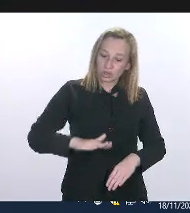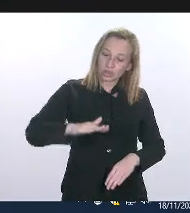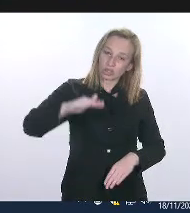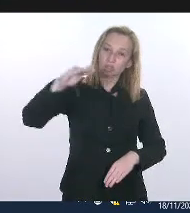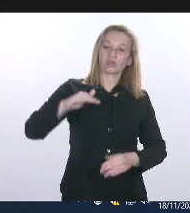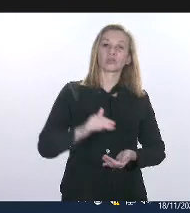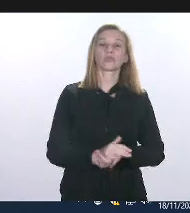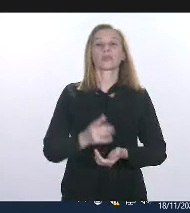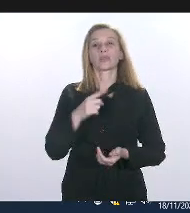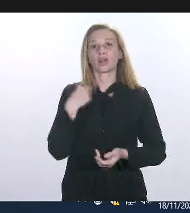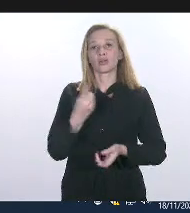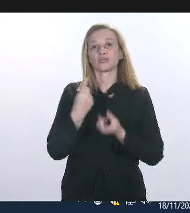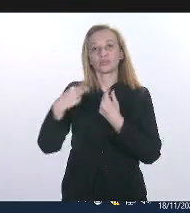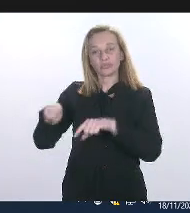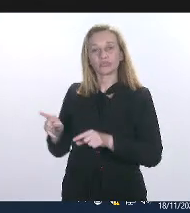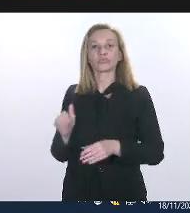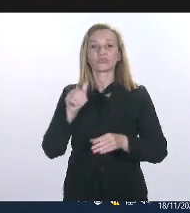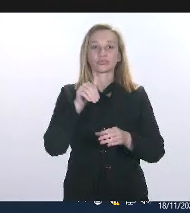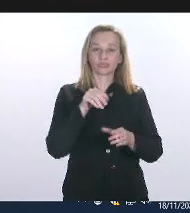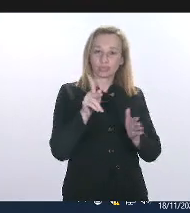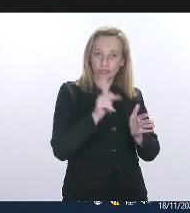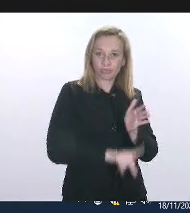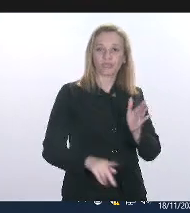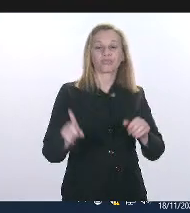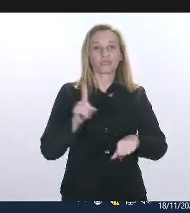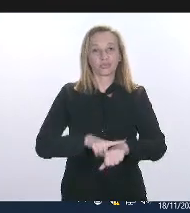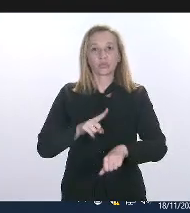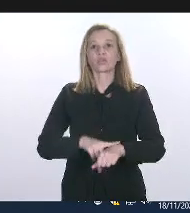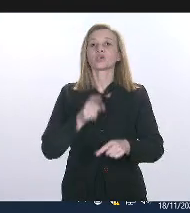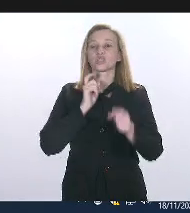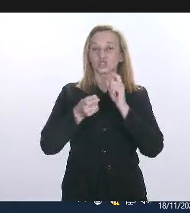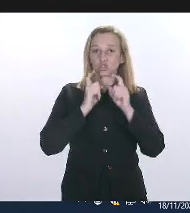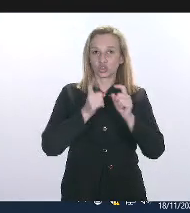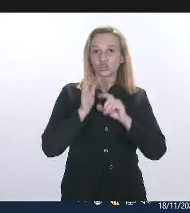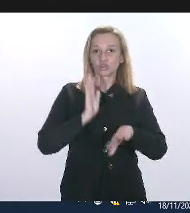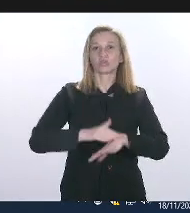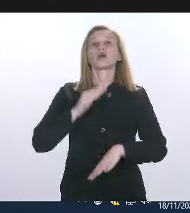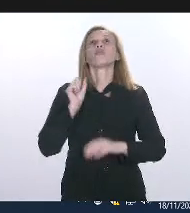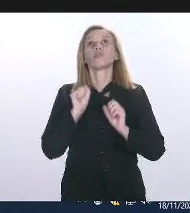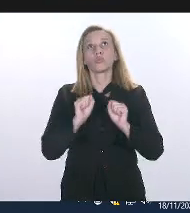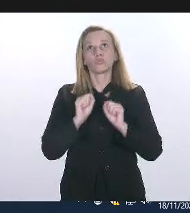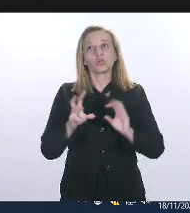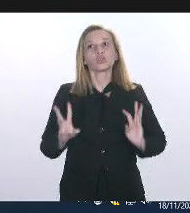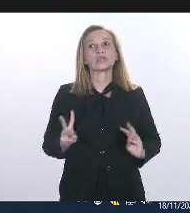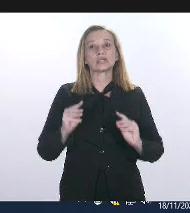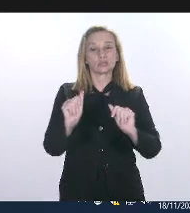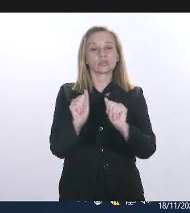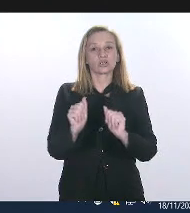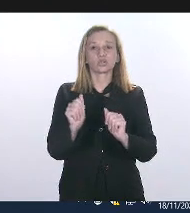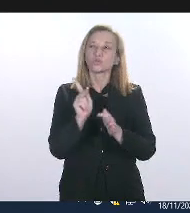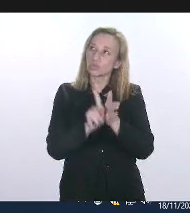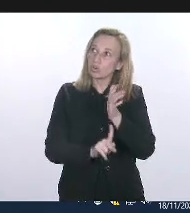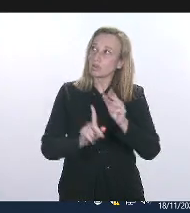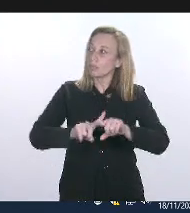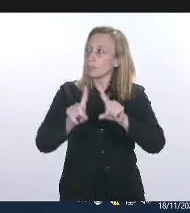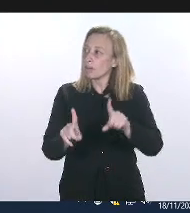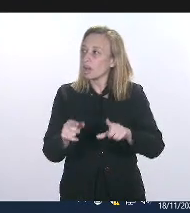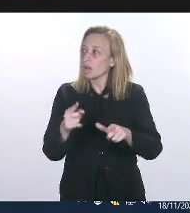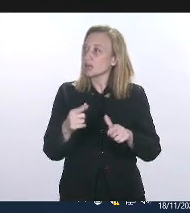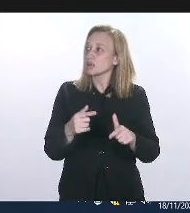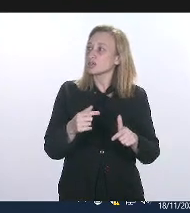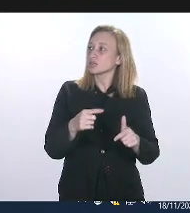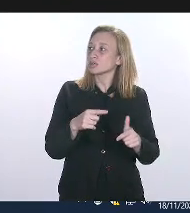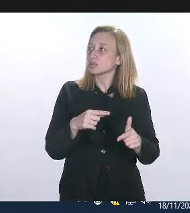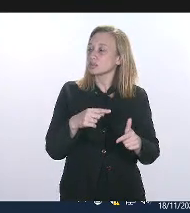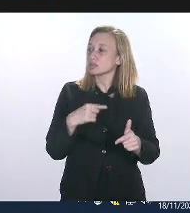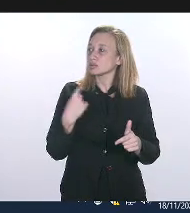posicionando contrário a esse projeto nesse momento, né? Eu acho que precisa ser discutido, acho que a gente pode ter sensibilidade para o problema, mas, no nosso entender, não é por aqui